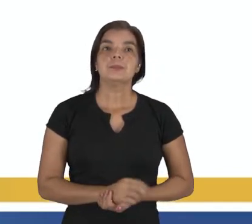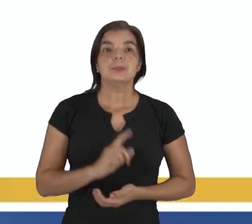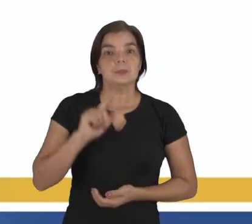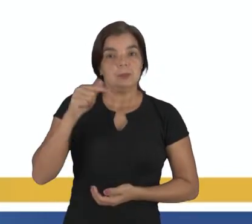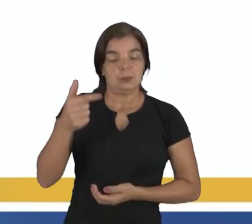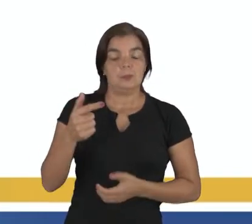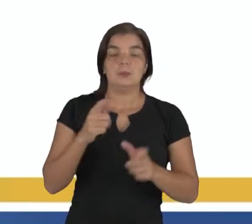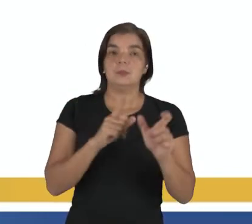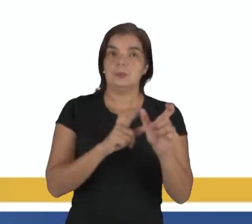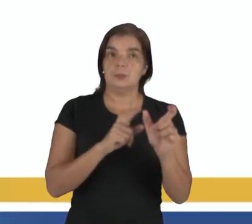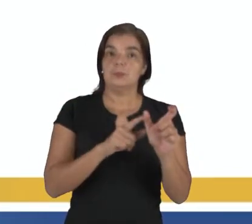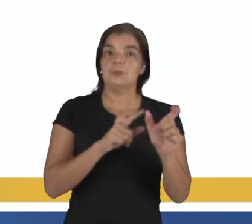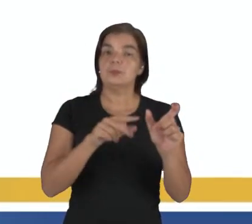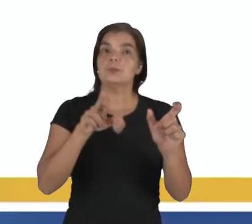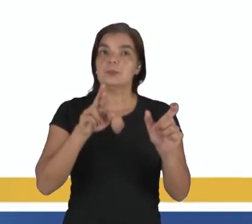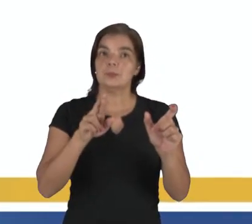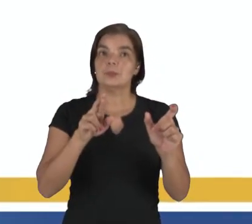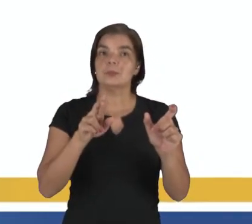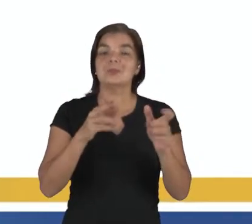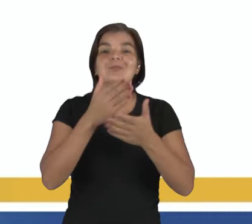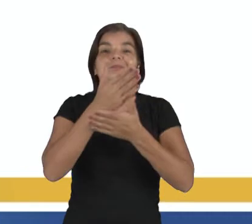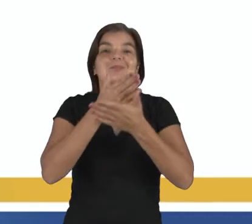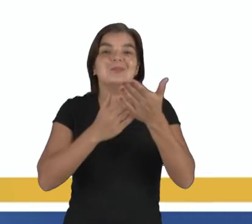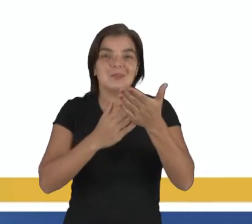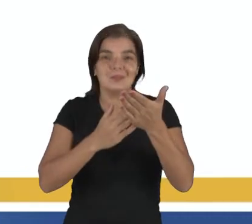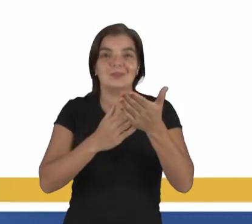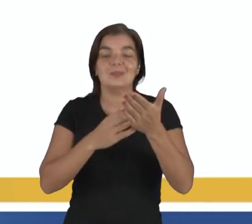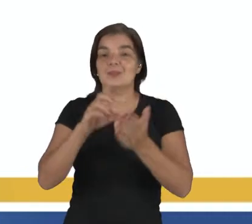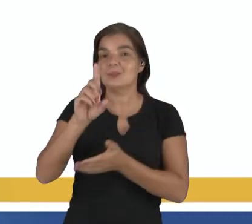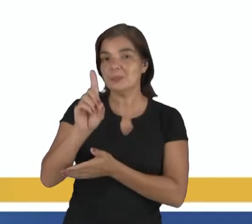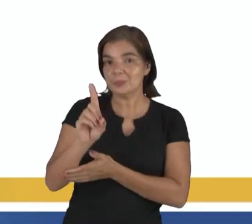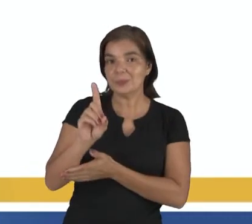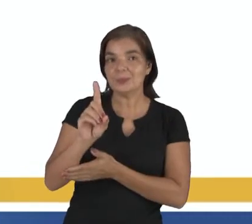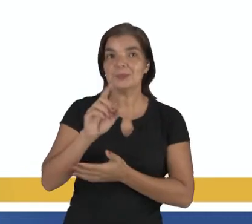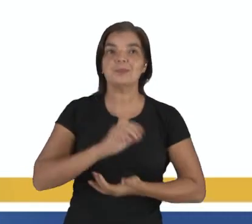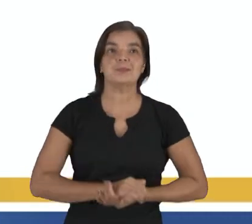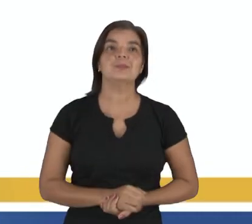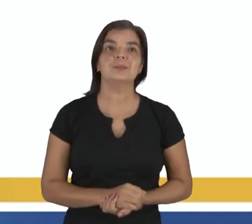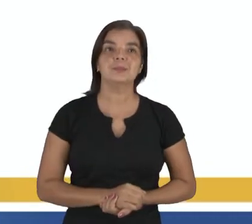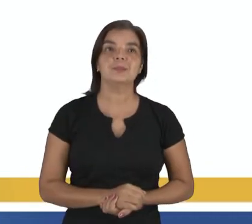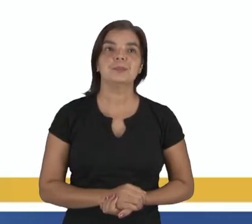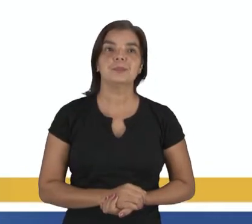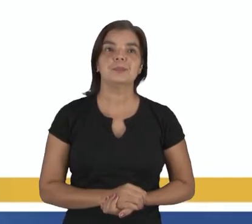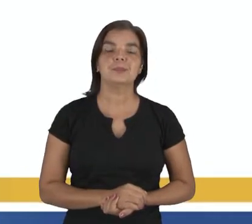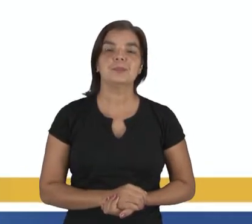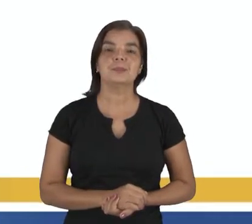Em outra palavra, o raio é a metade do diâmetro.